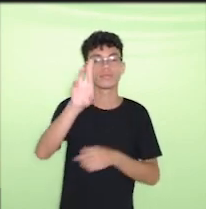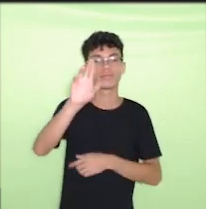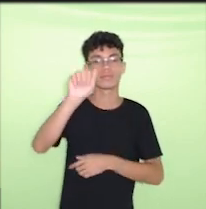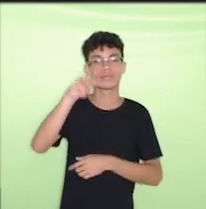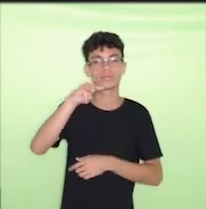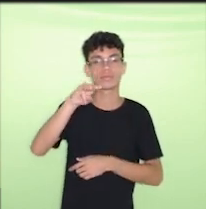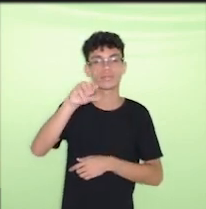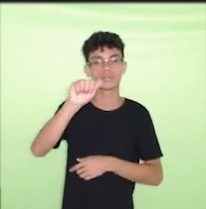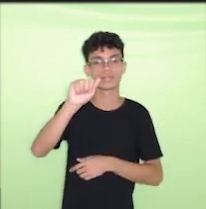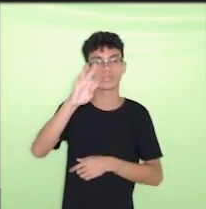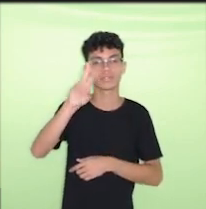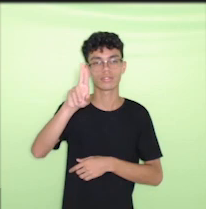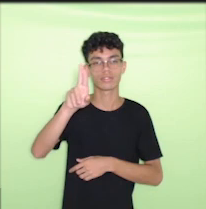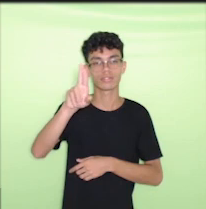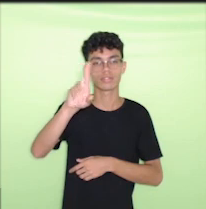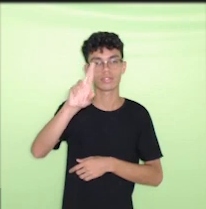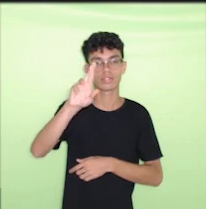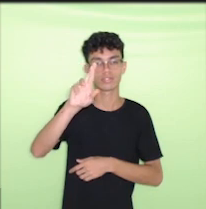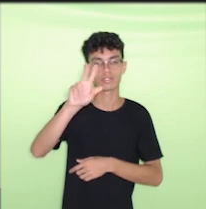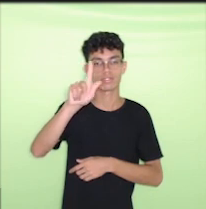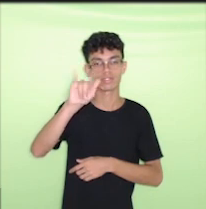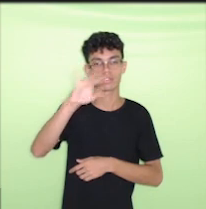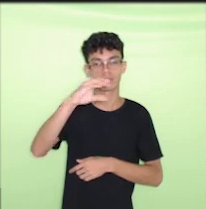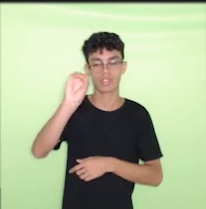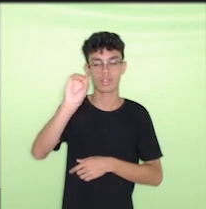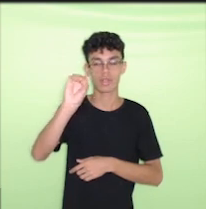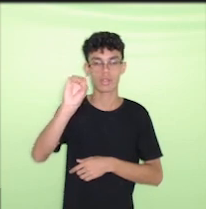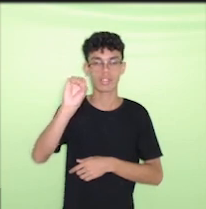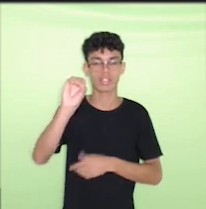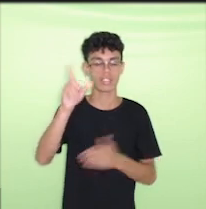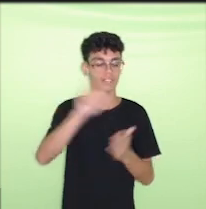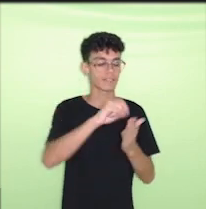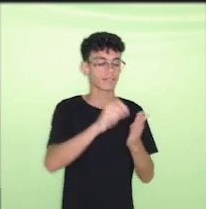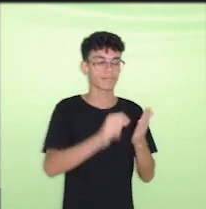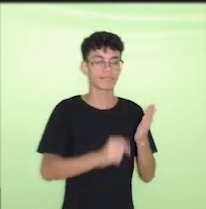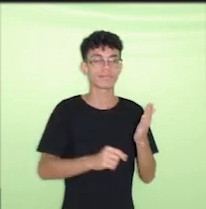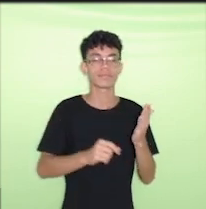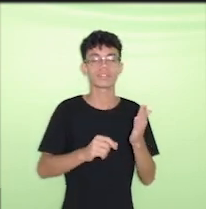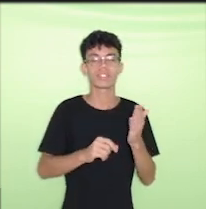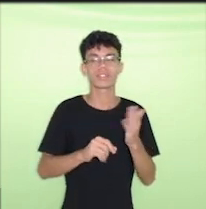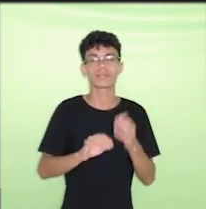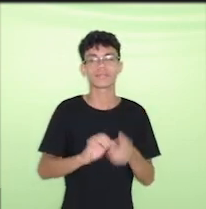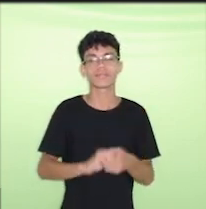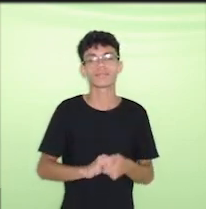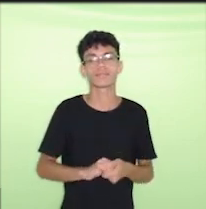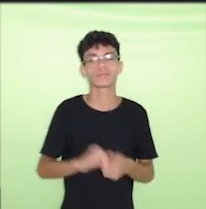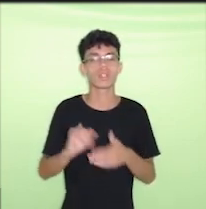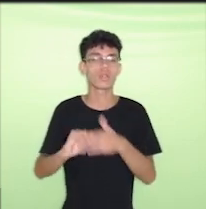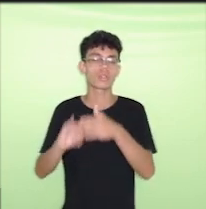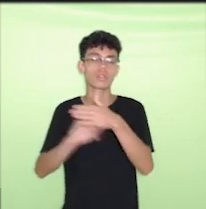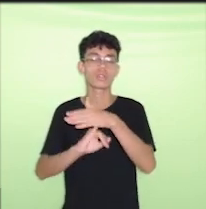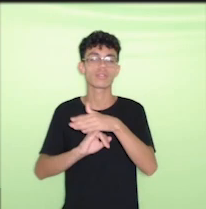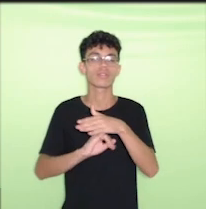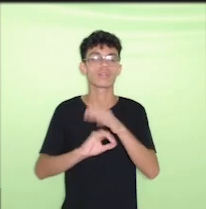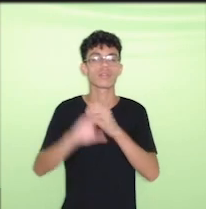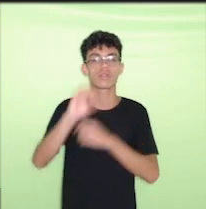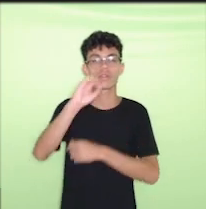dela, peças que falam sobre regimes opressores, sobre instituições